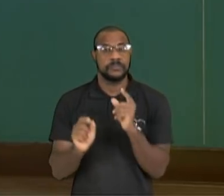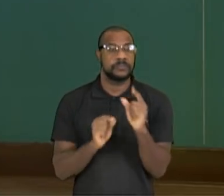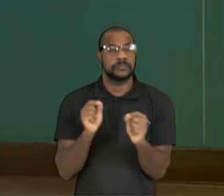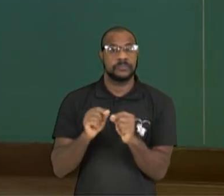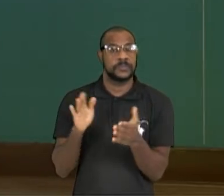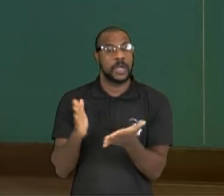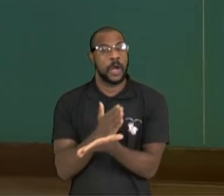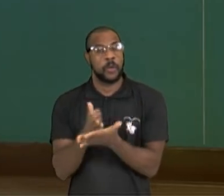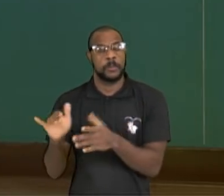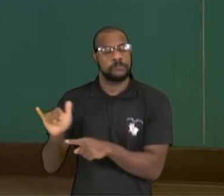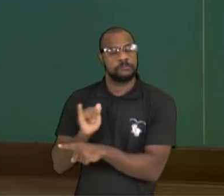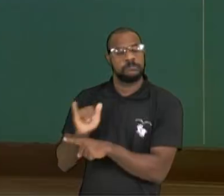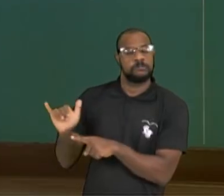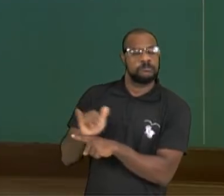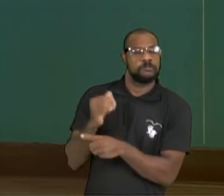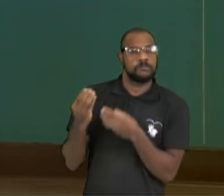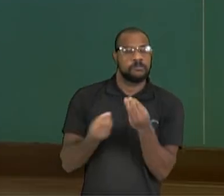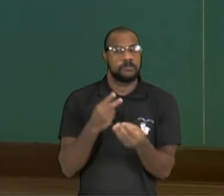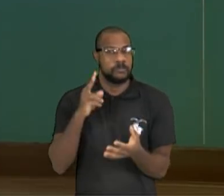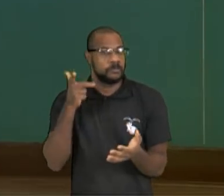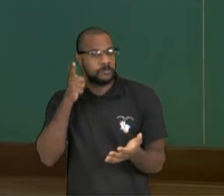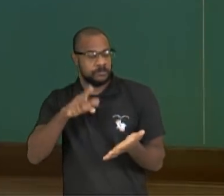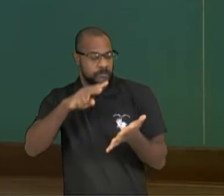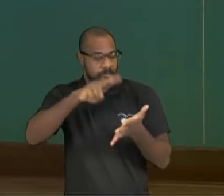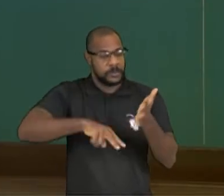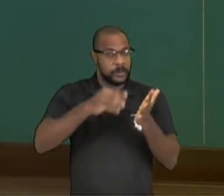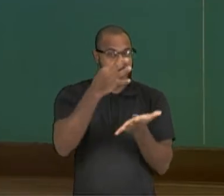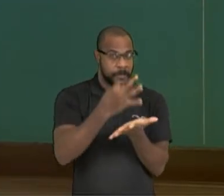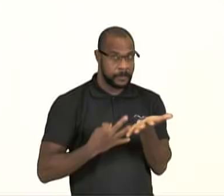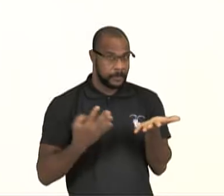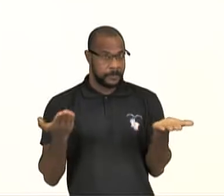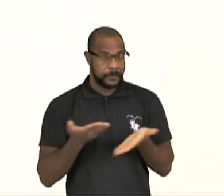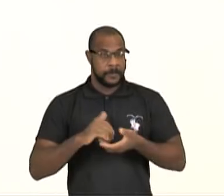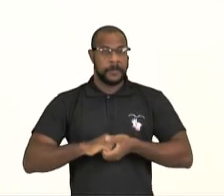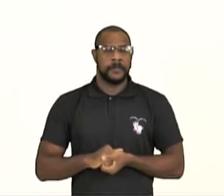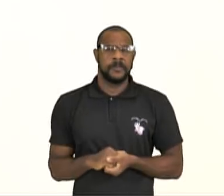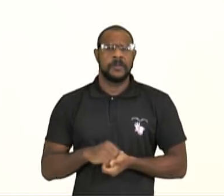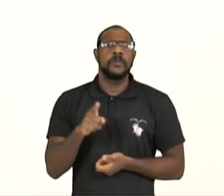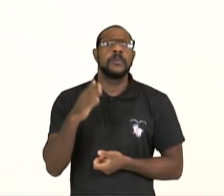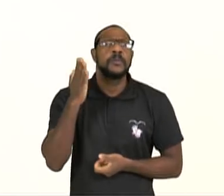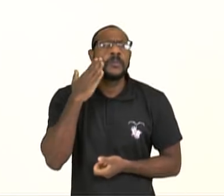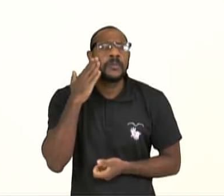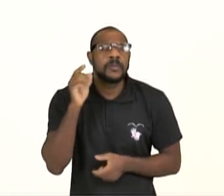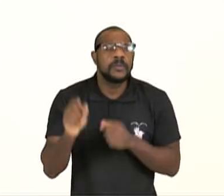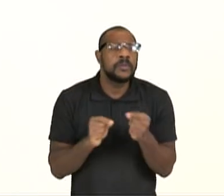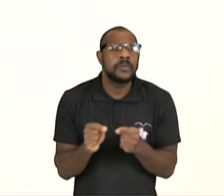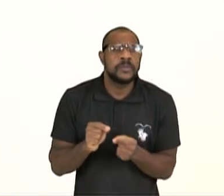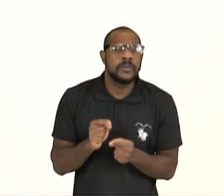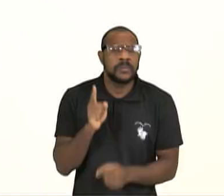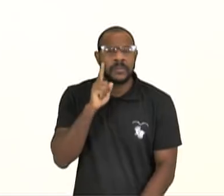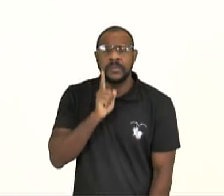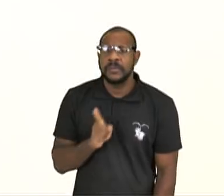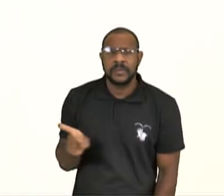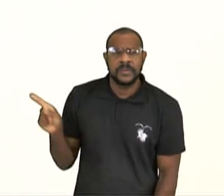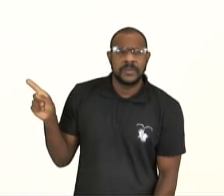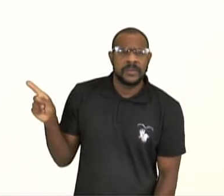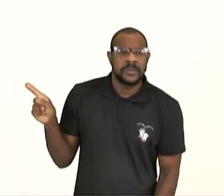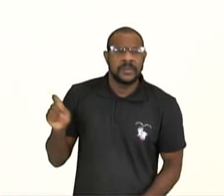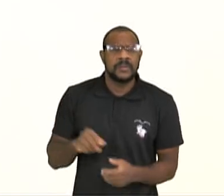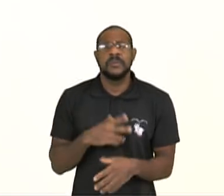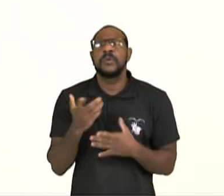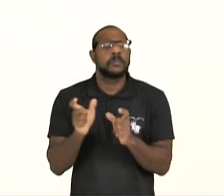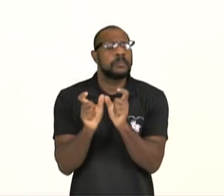algumas estratégias para a gente conseguir ler um texto. Então, let's go! Você sabe o que é um descriptive text? Você sabe